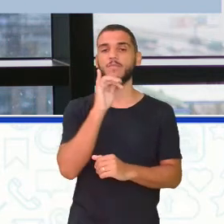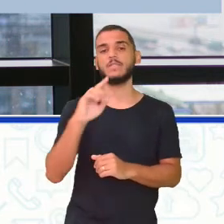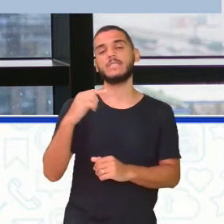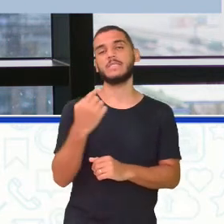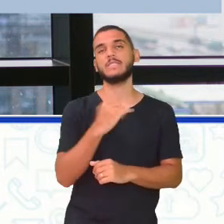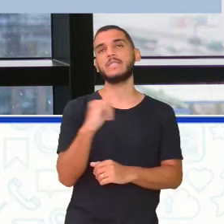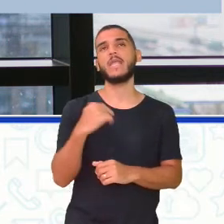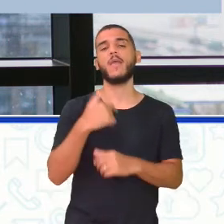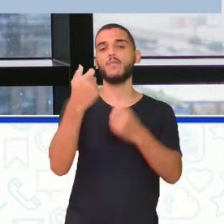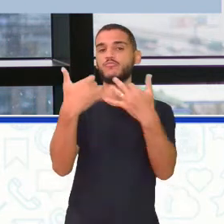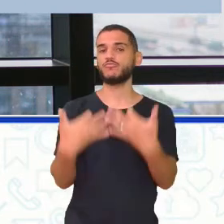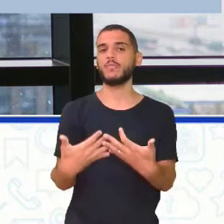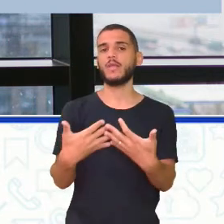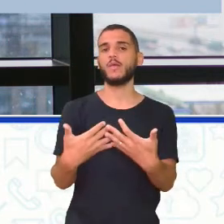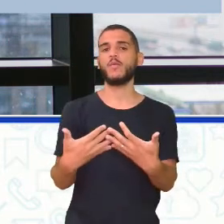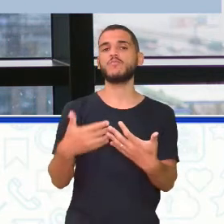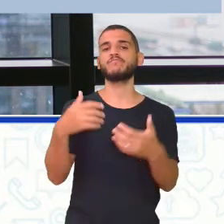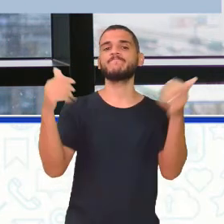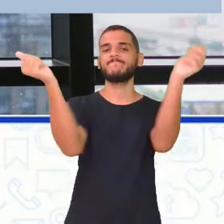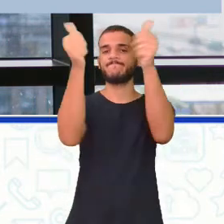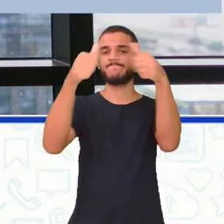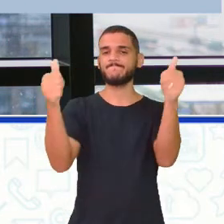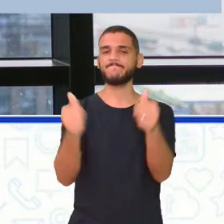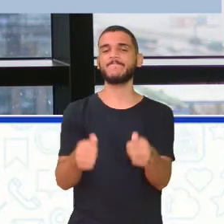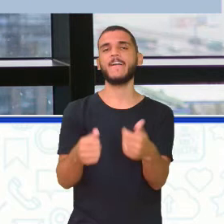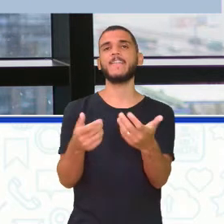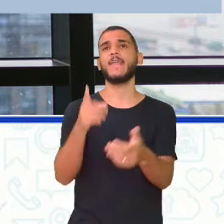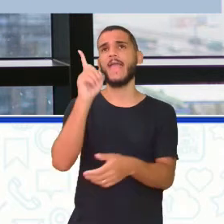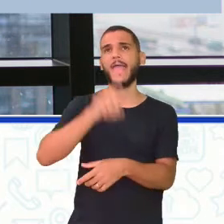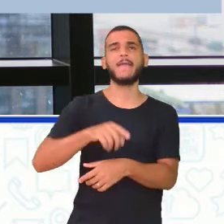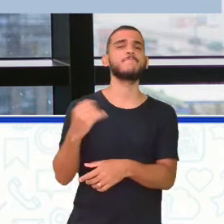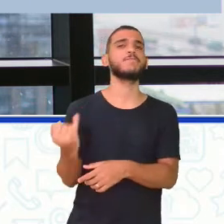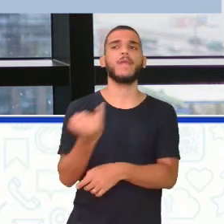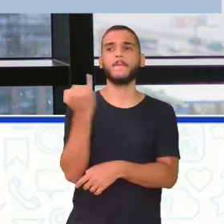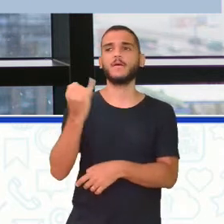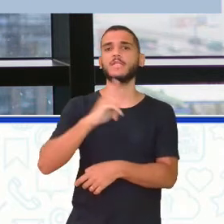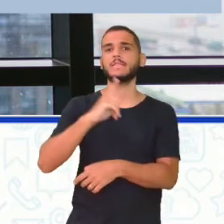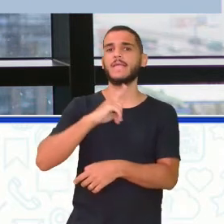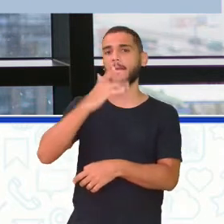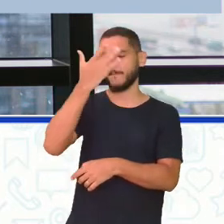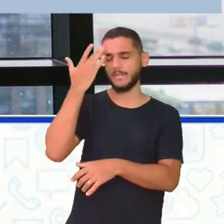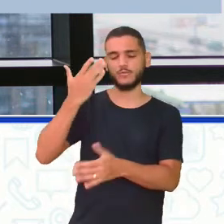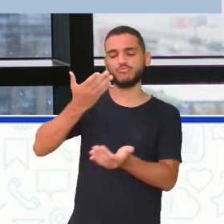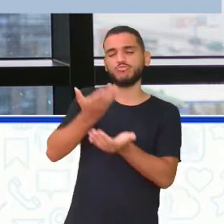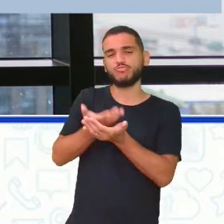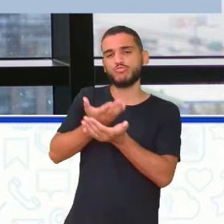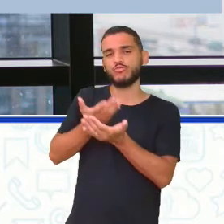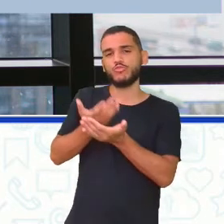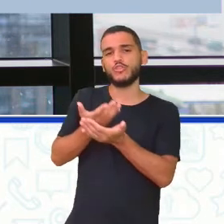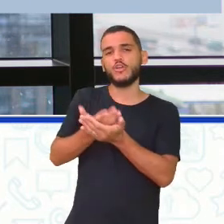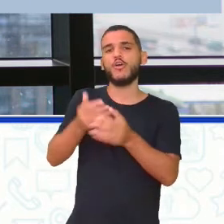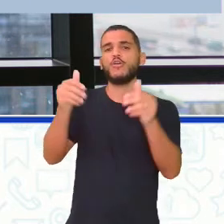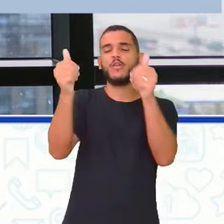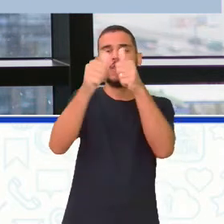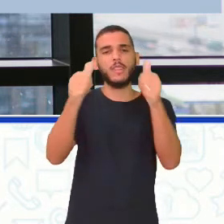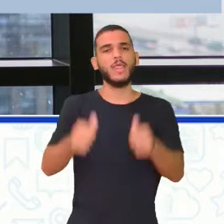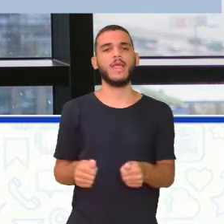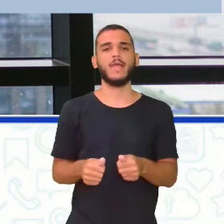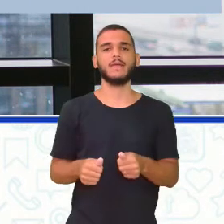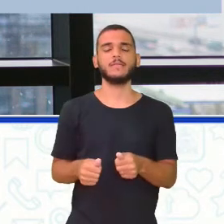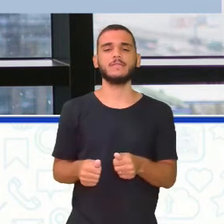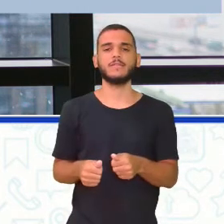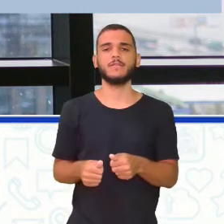de arte, é imprescindível buscar a opinião de um estudioso das artes ou um curador. Imprescindível é aquilo